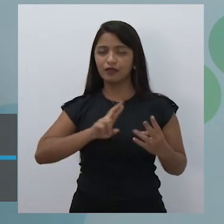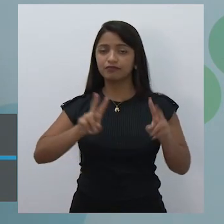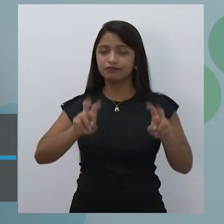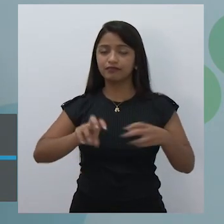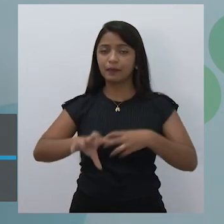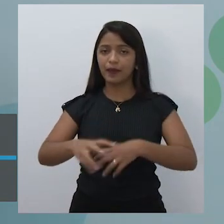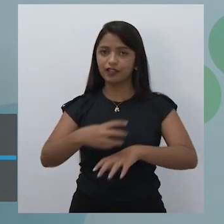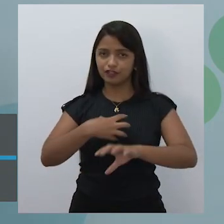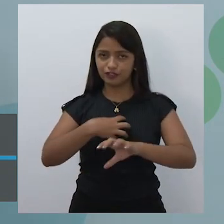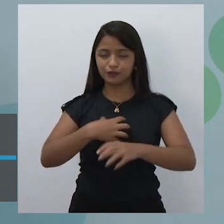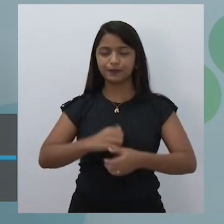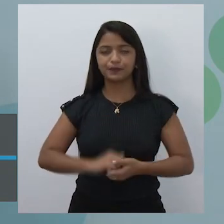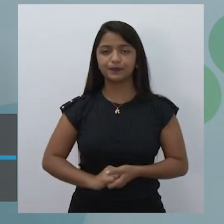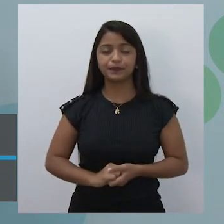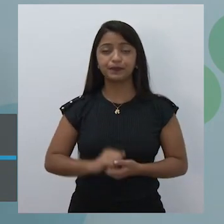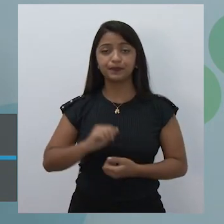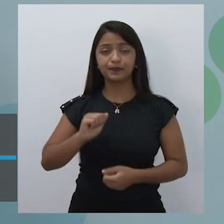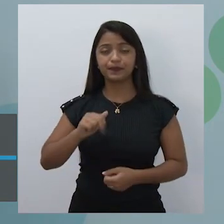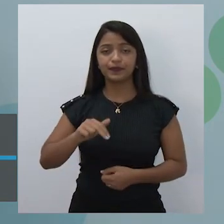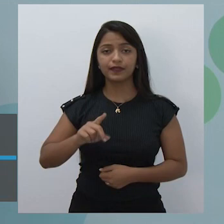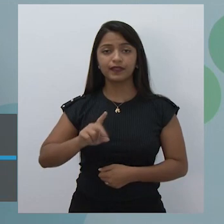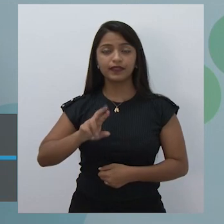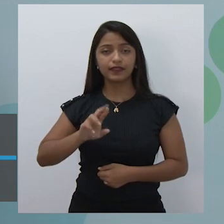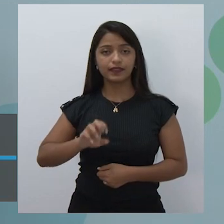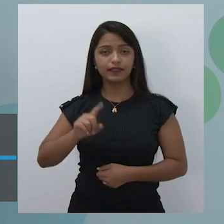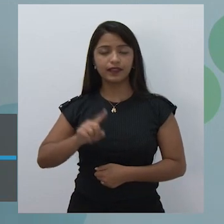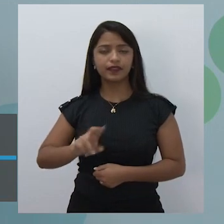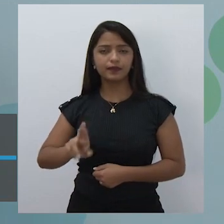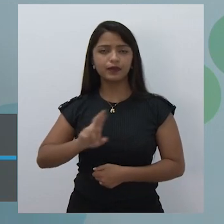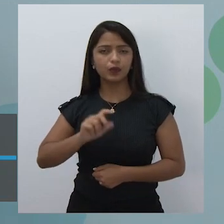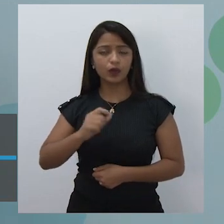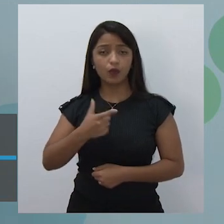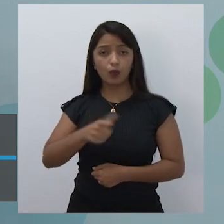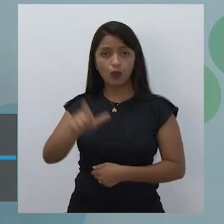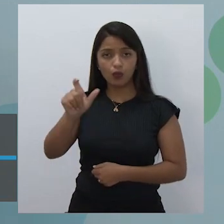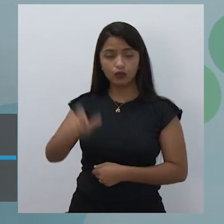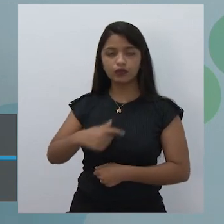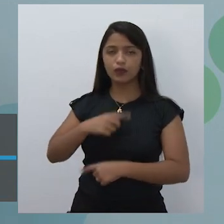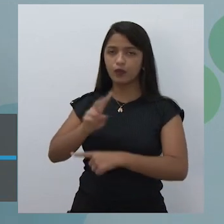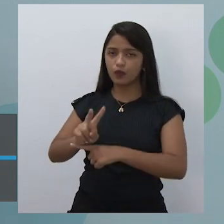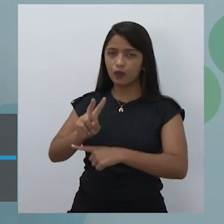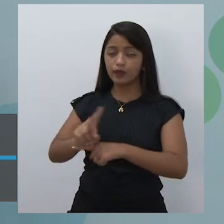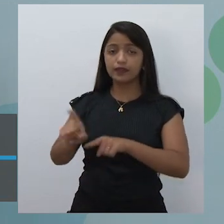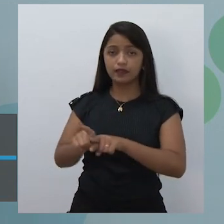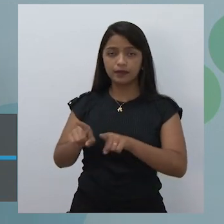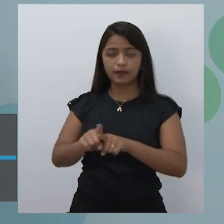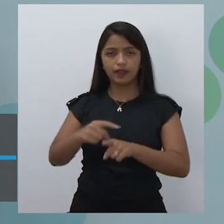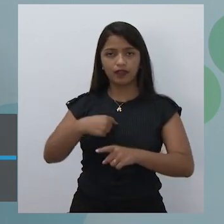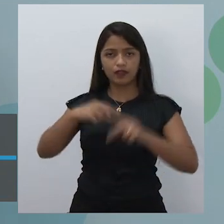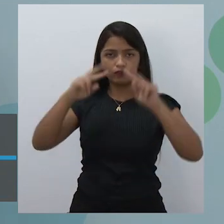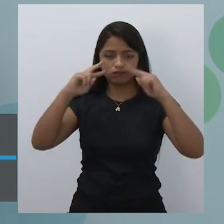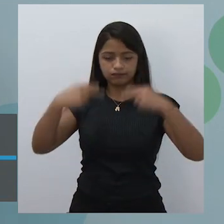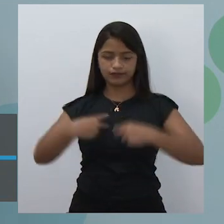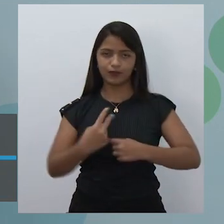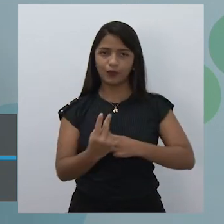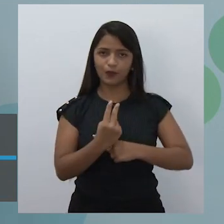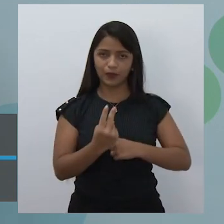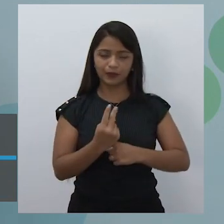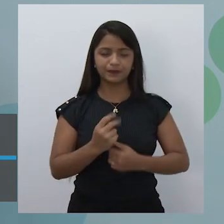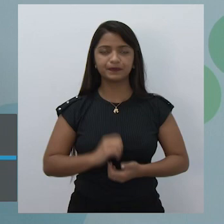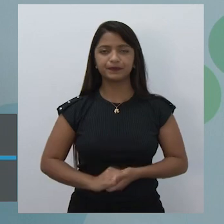André Luiz, cuidar do outro e cuidar de si, que é bem legal. A Maria de Fátima,